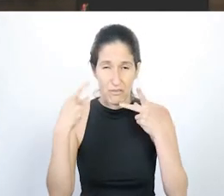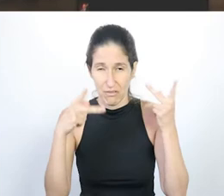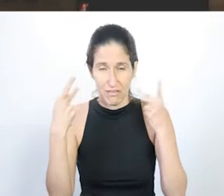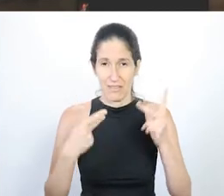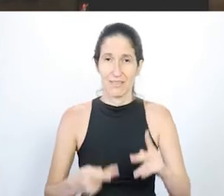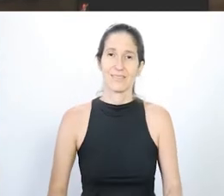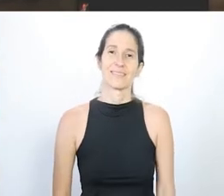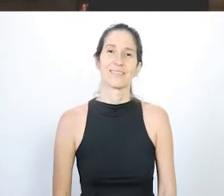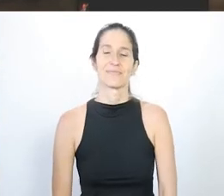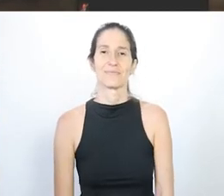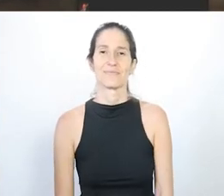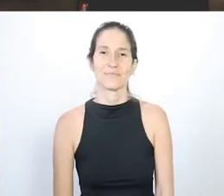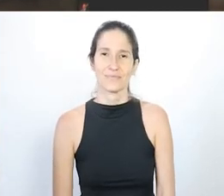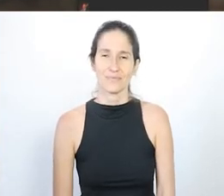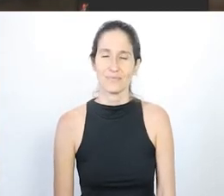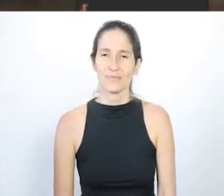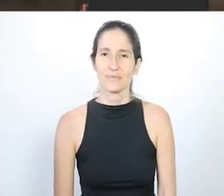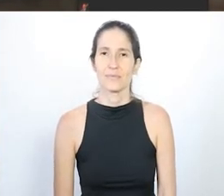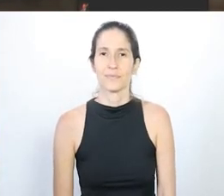Então,